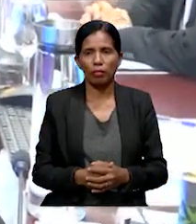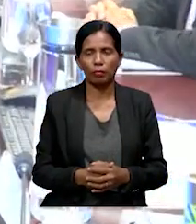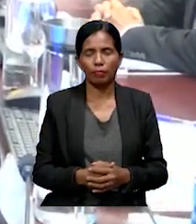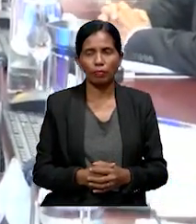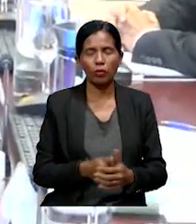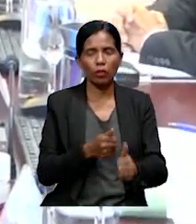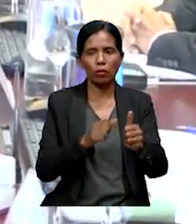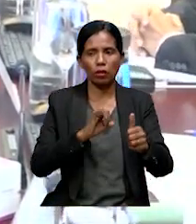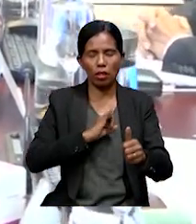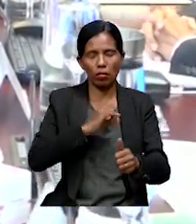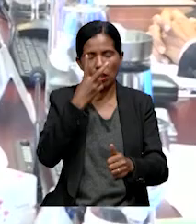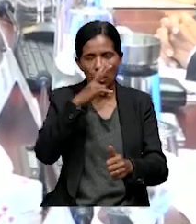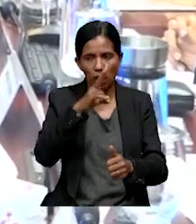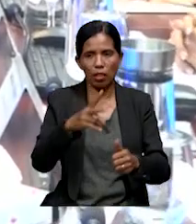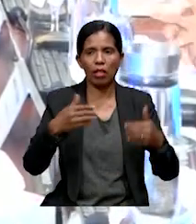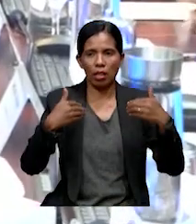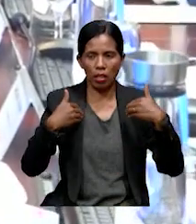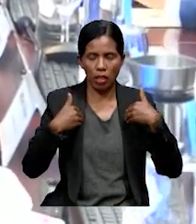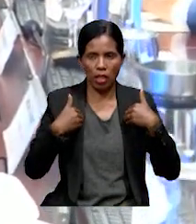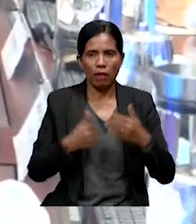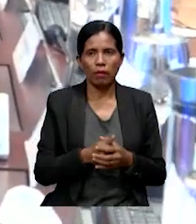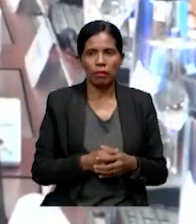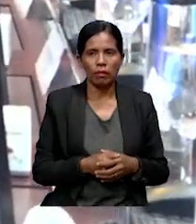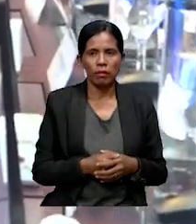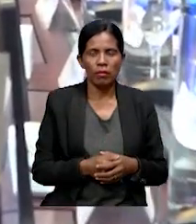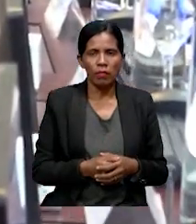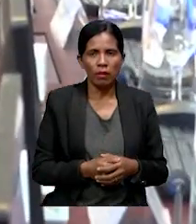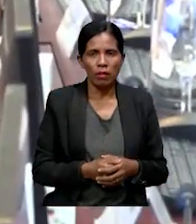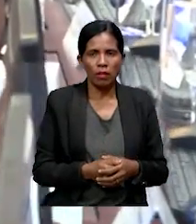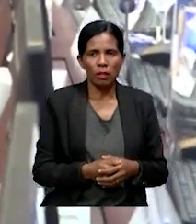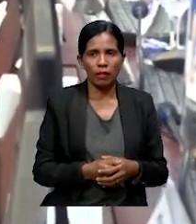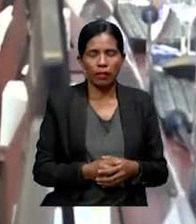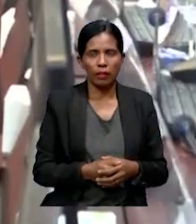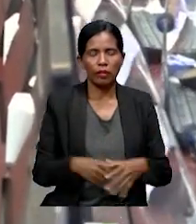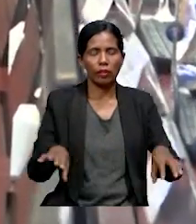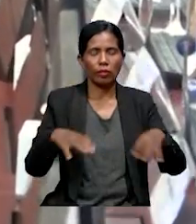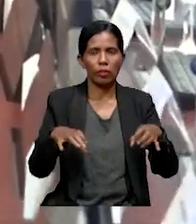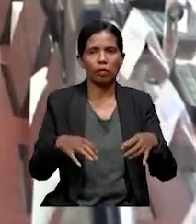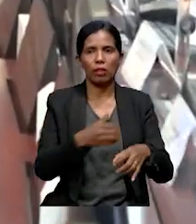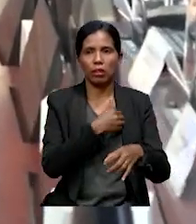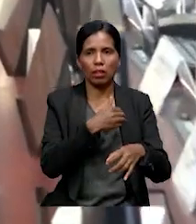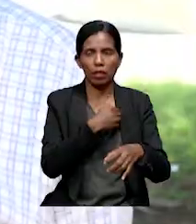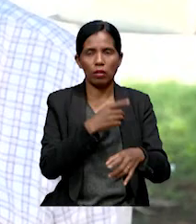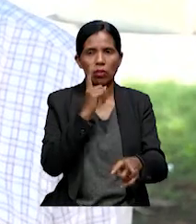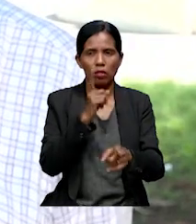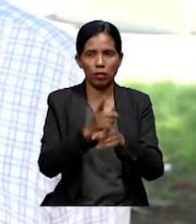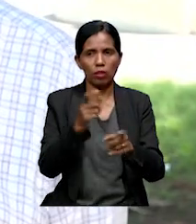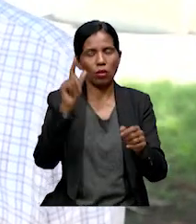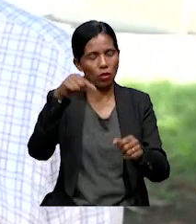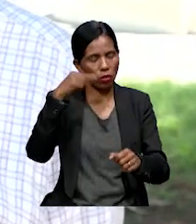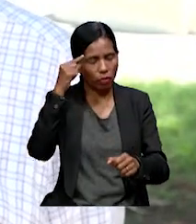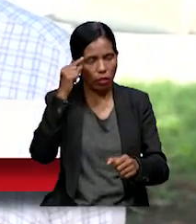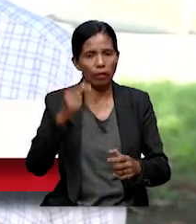iona é batruma, que desentendimento ruma, que lalau e a governo entre governo,